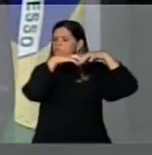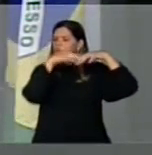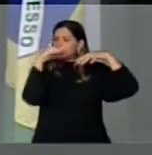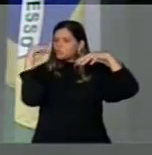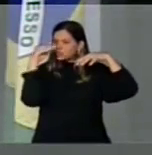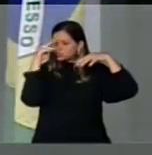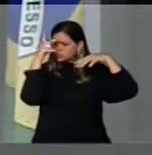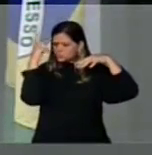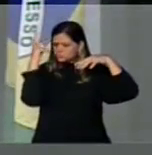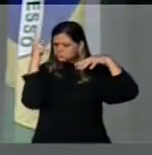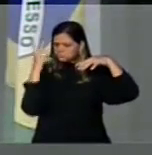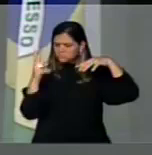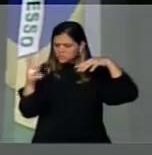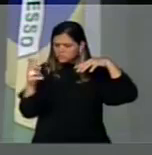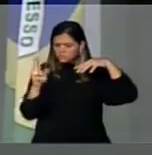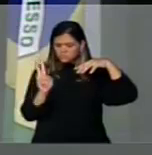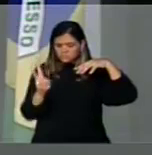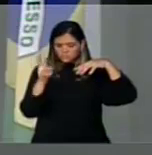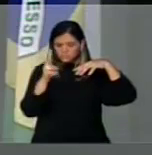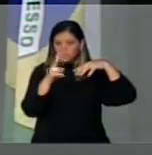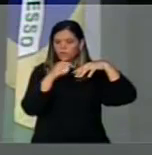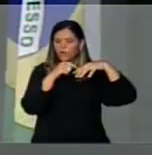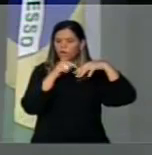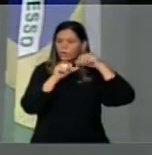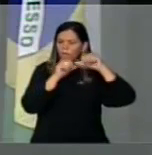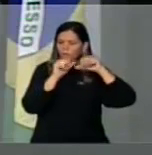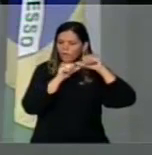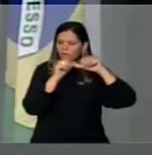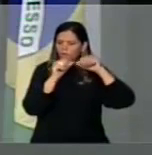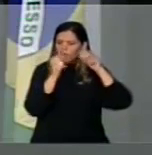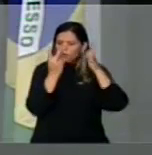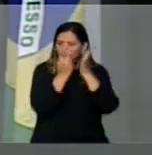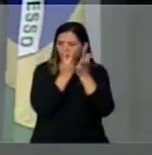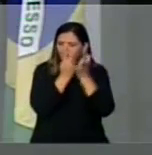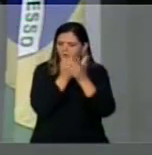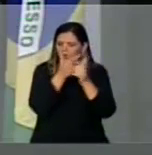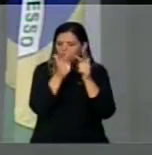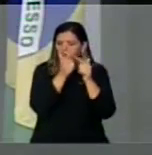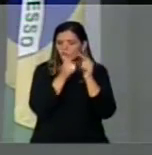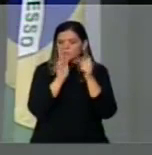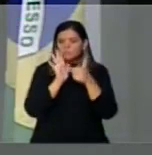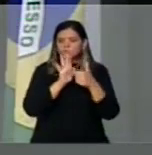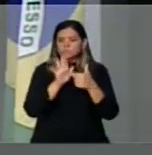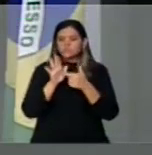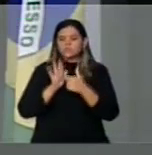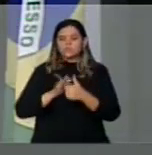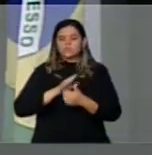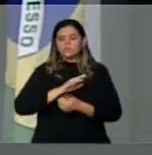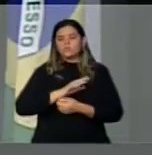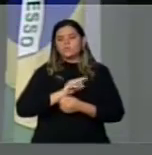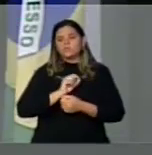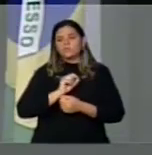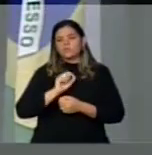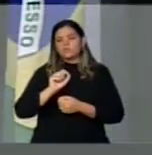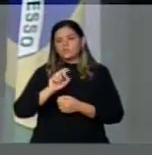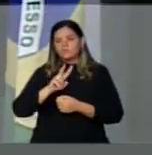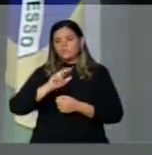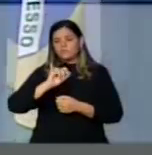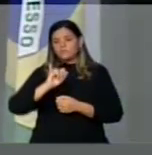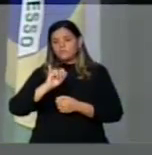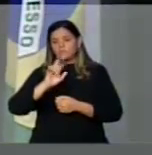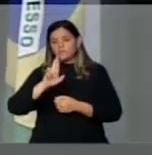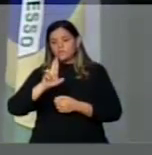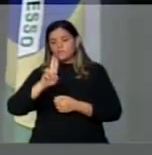teve um aumento no consumo de imunoglobulina humana, demonstrando que esses agentes virais não eram